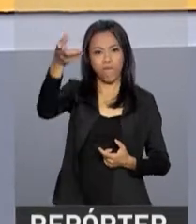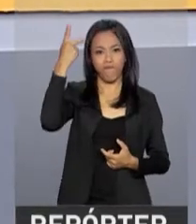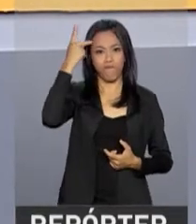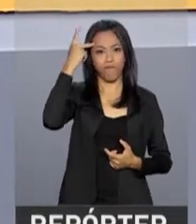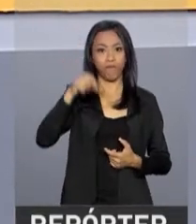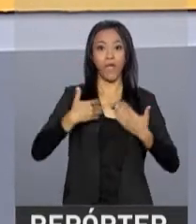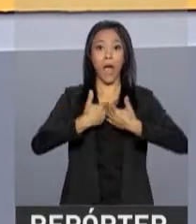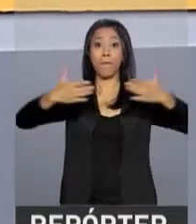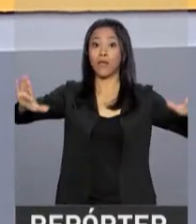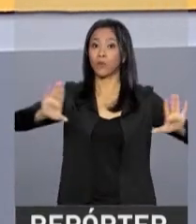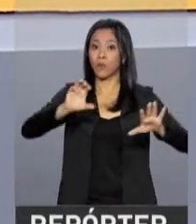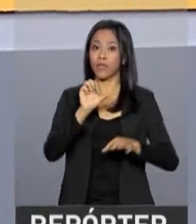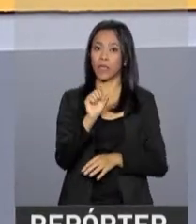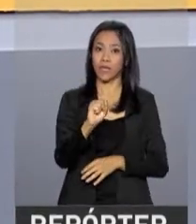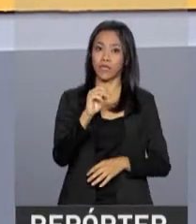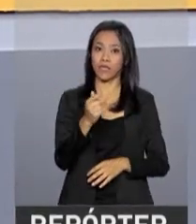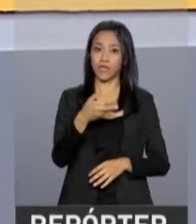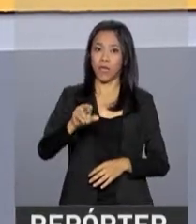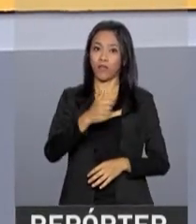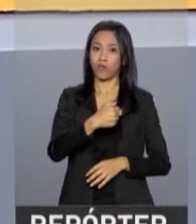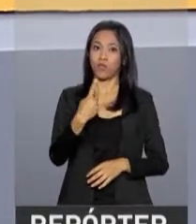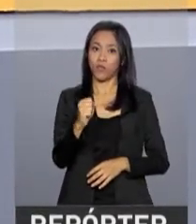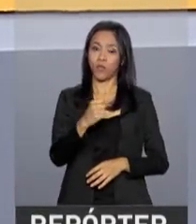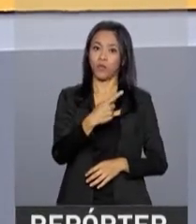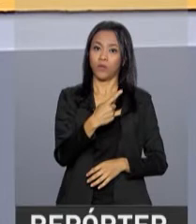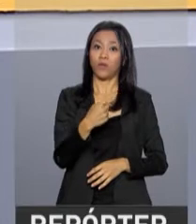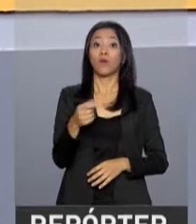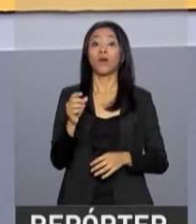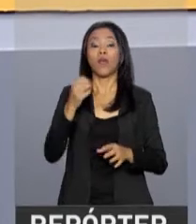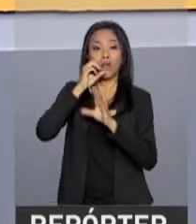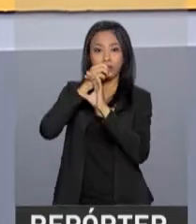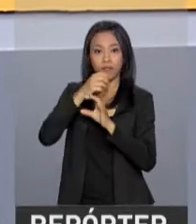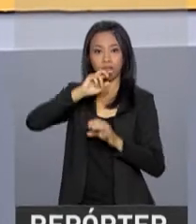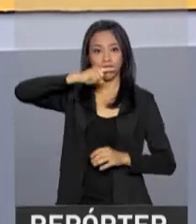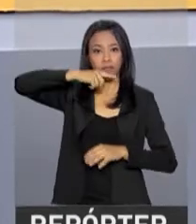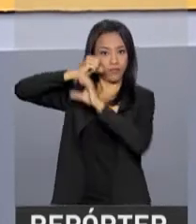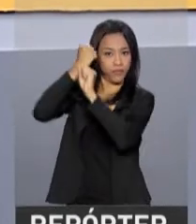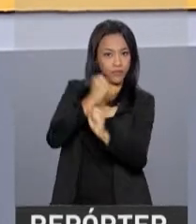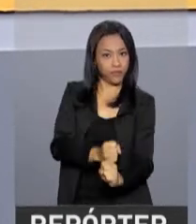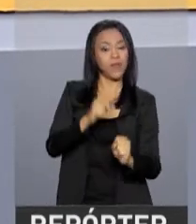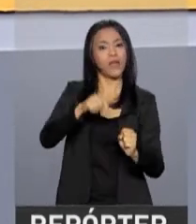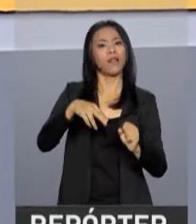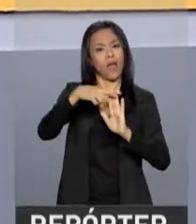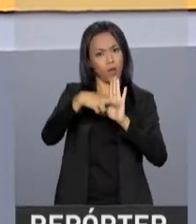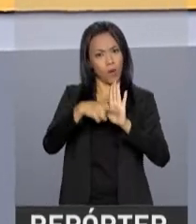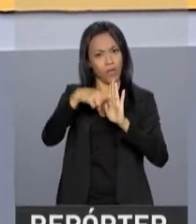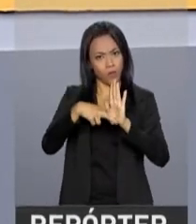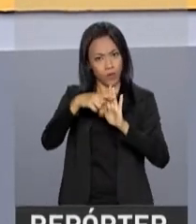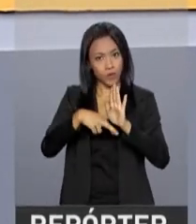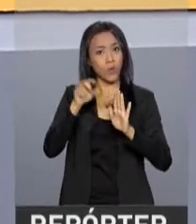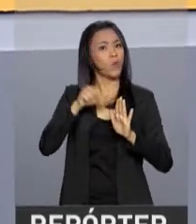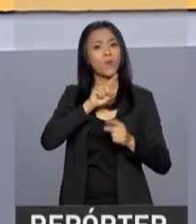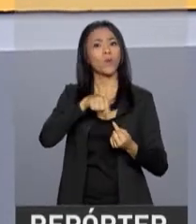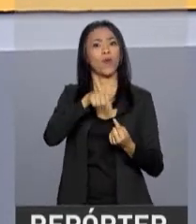2018/2019 da cana de açúcar no evento ele assinou a regulamentação do renova bio o programa vai promover o aumento do uso